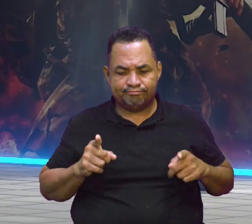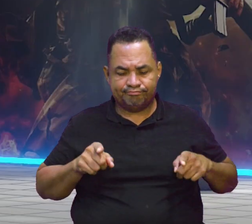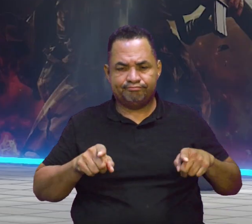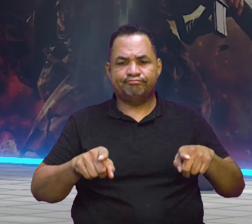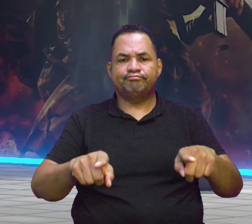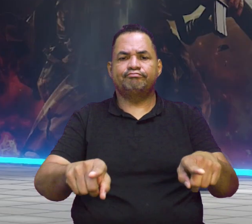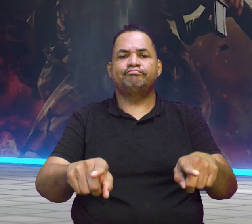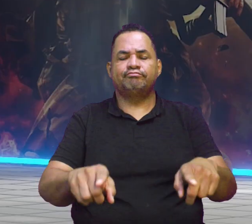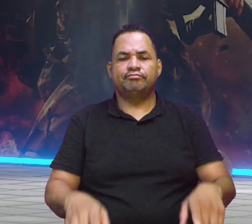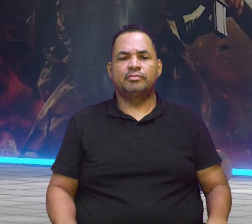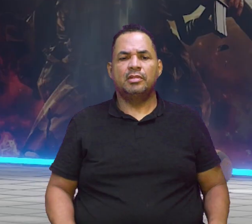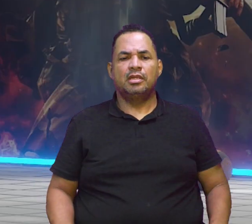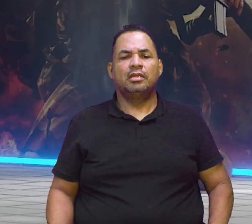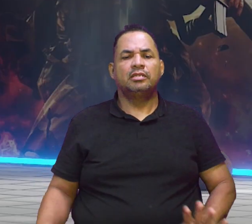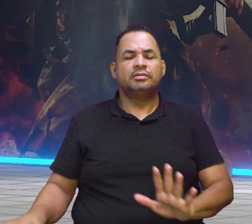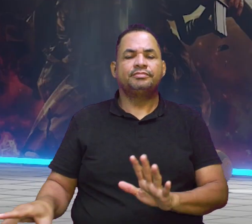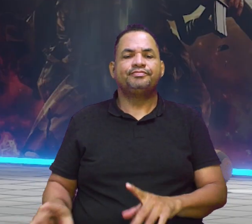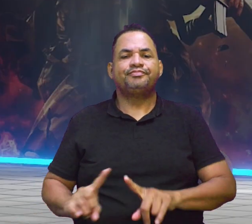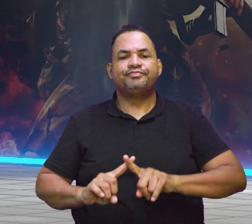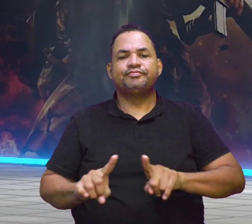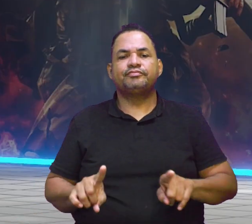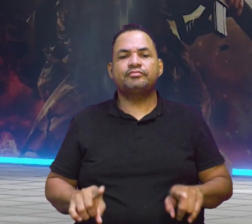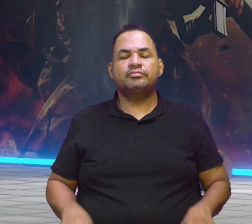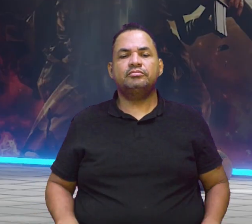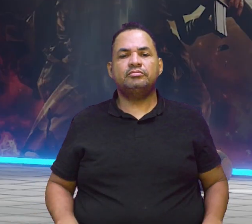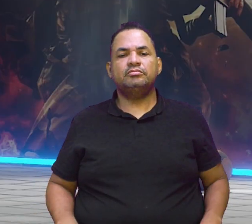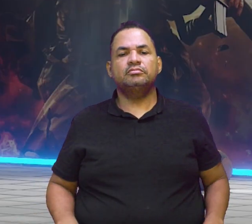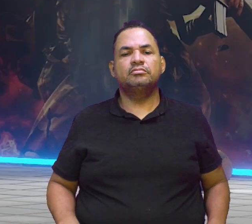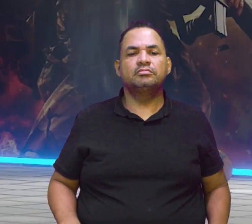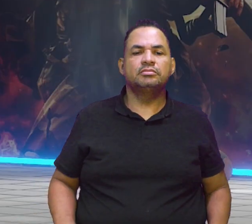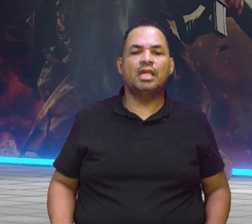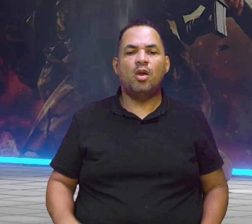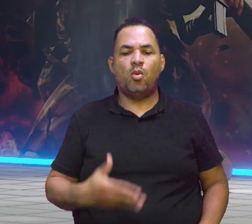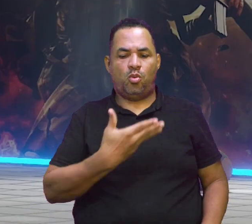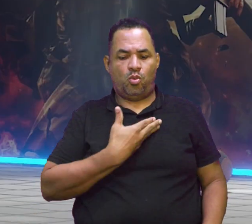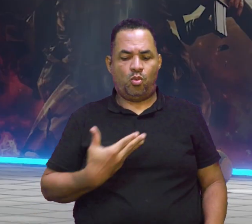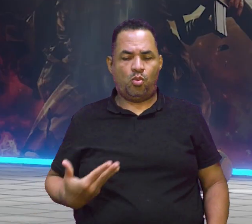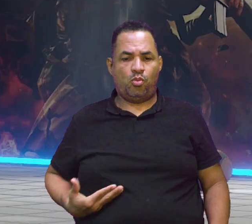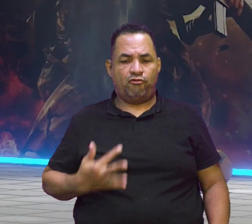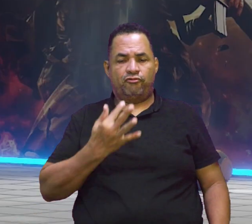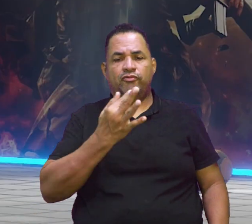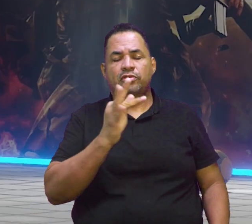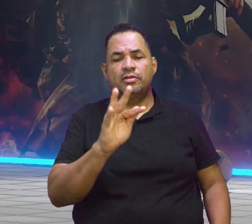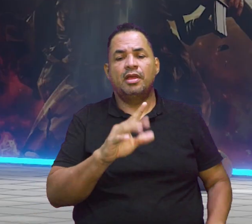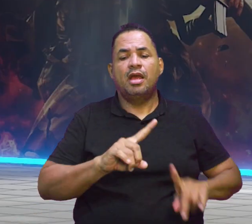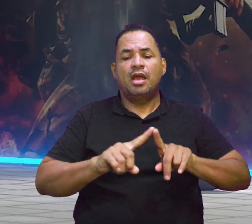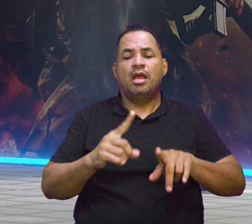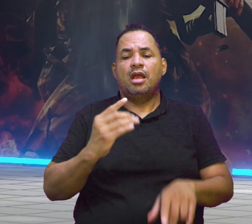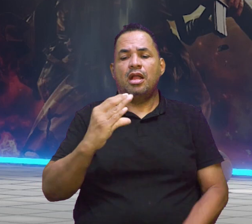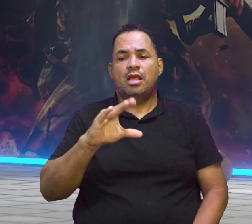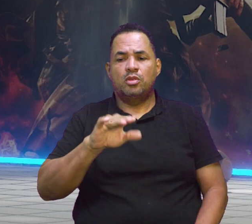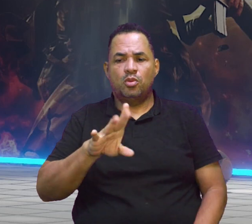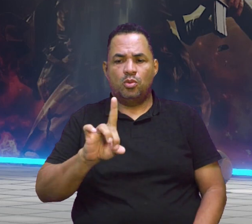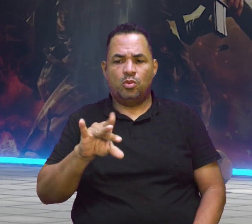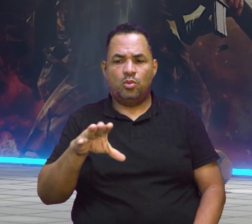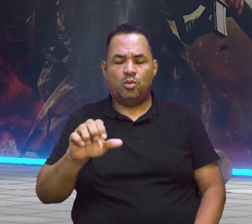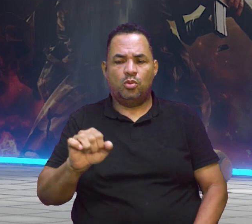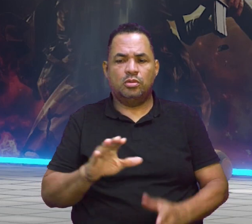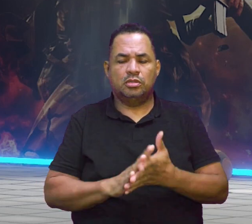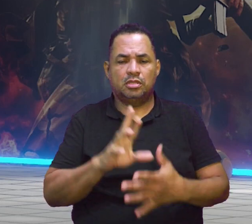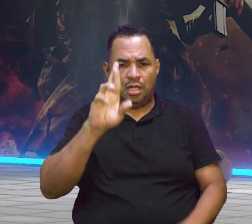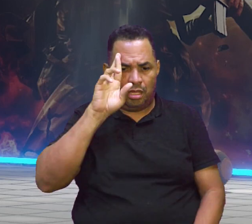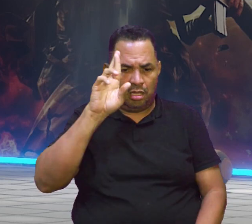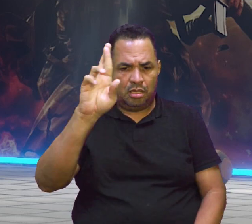leis, só quem podiam ditar era o governo federal. Só que em Canudos nós já tínhamos um líder e as